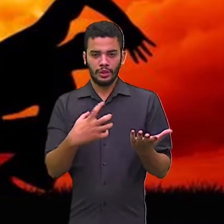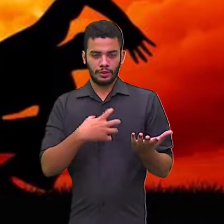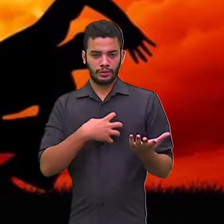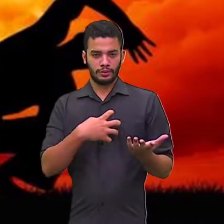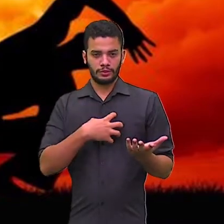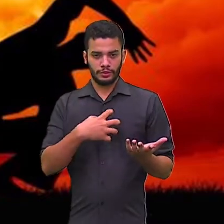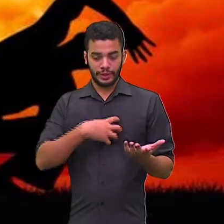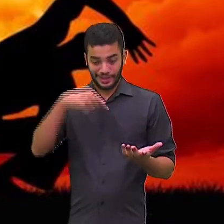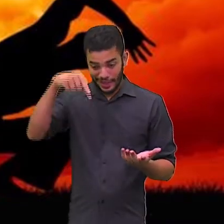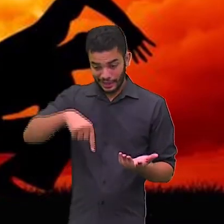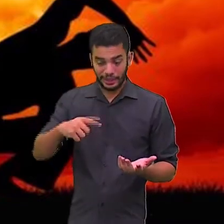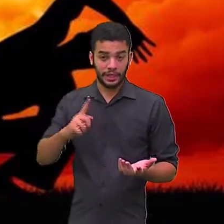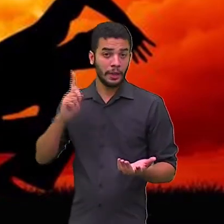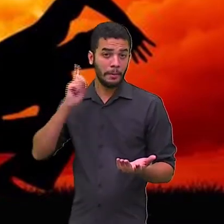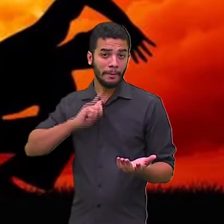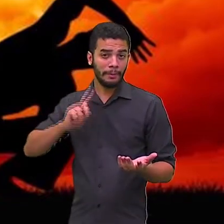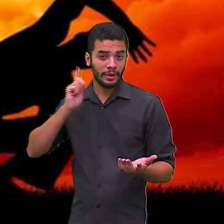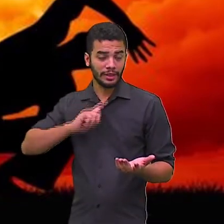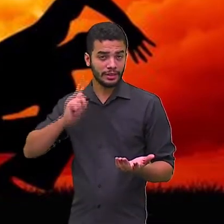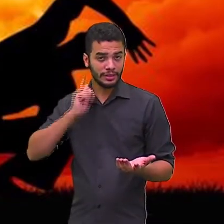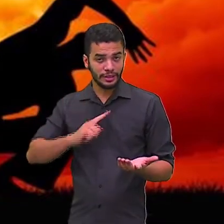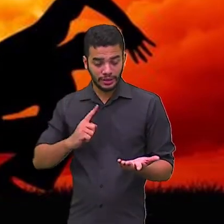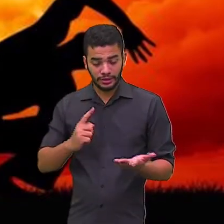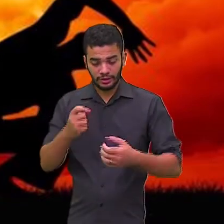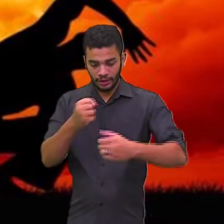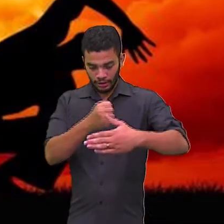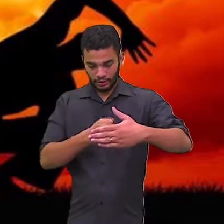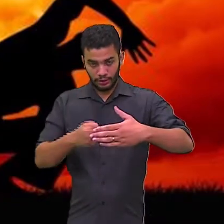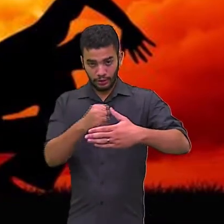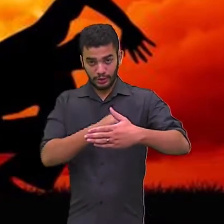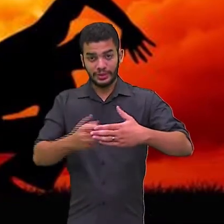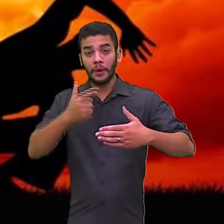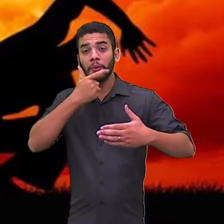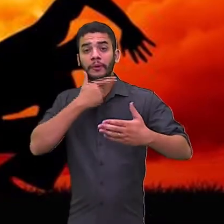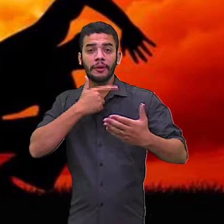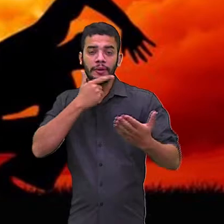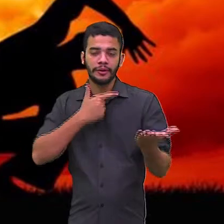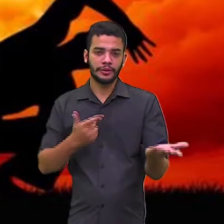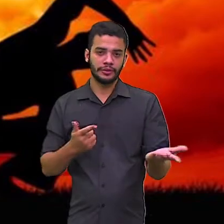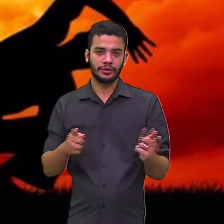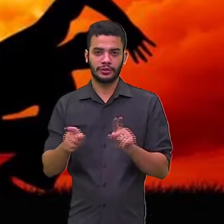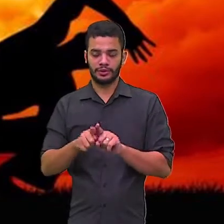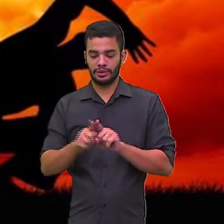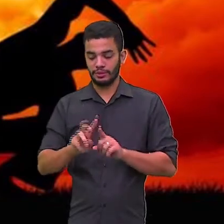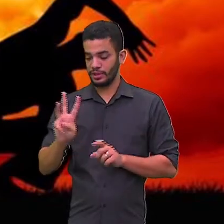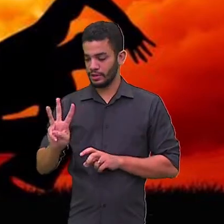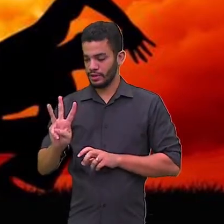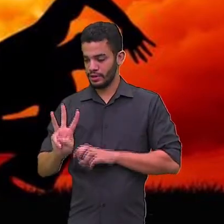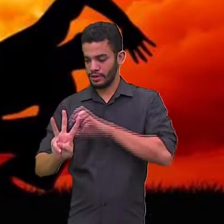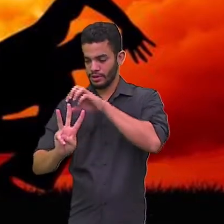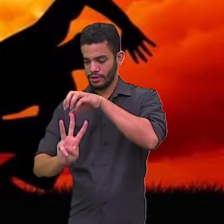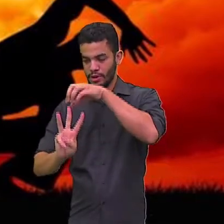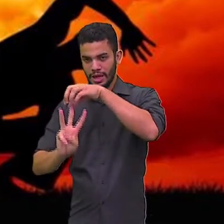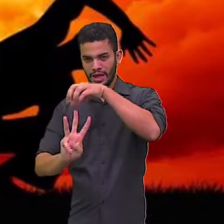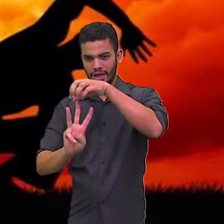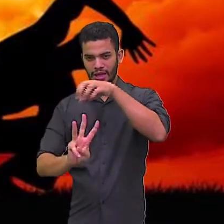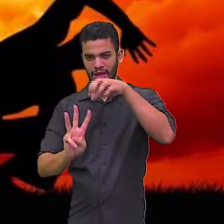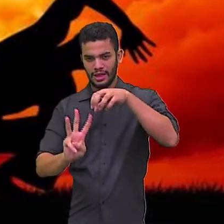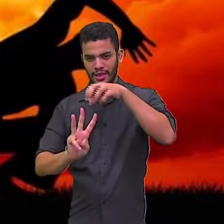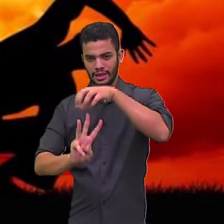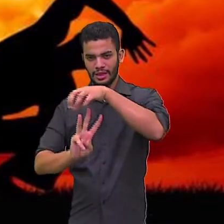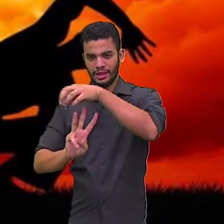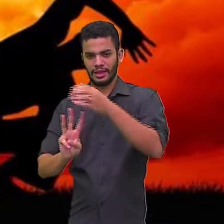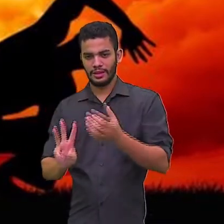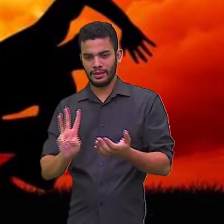queijo, aqui em Minas Gerais principalmente, a folia de reis, o modo de fazer o nosso pãozinho